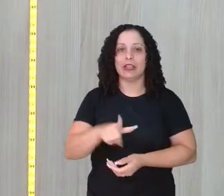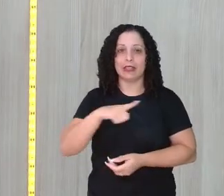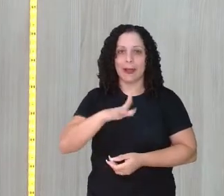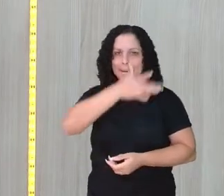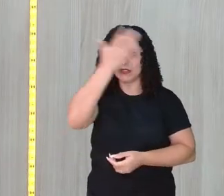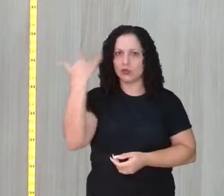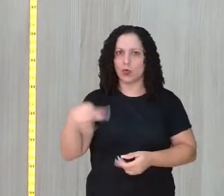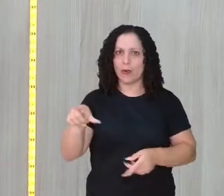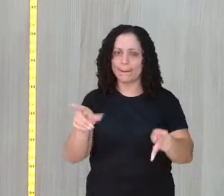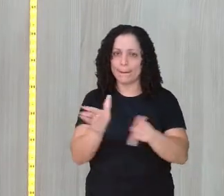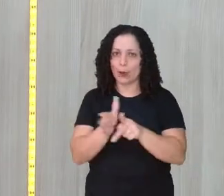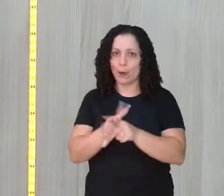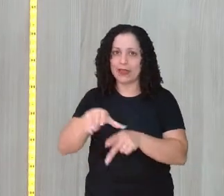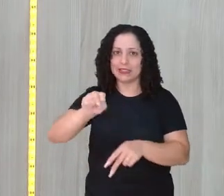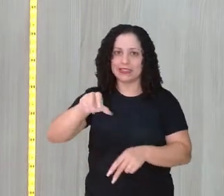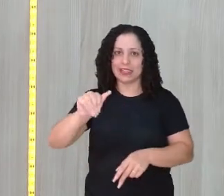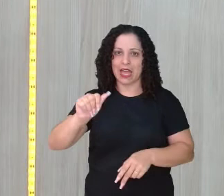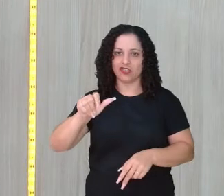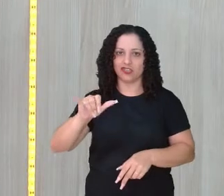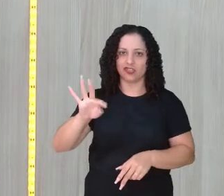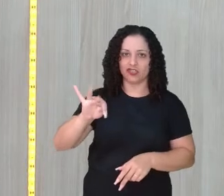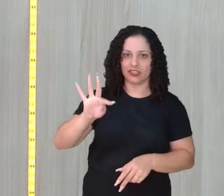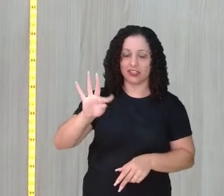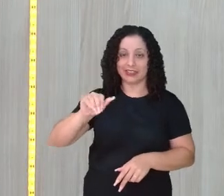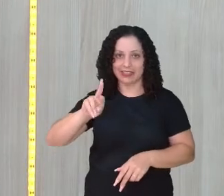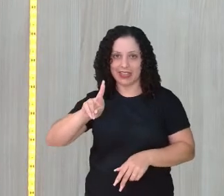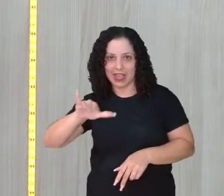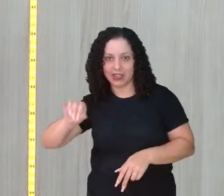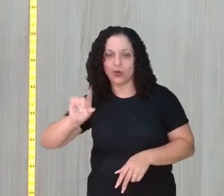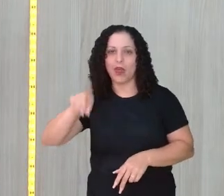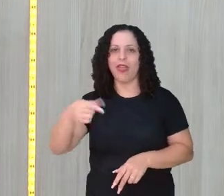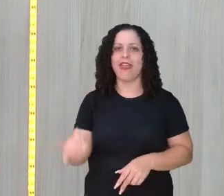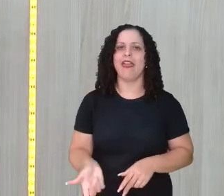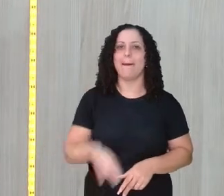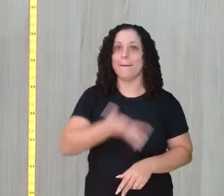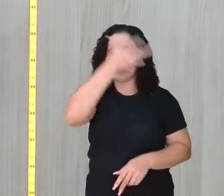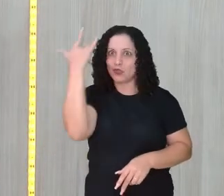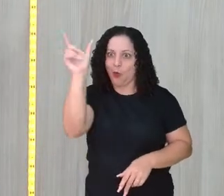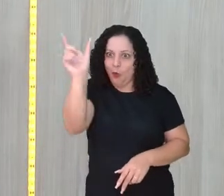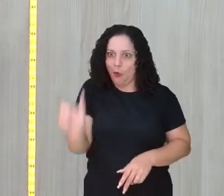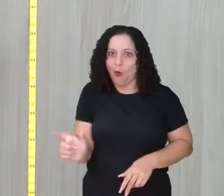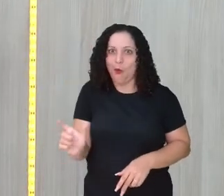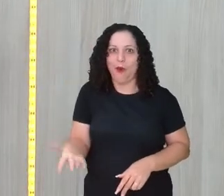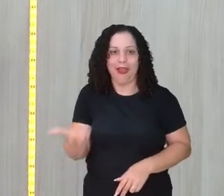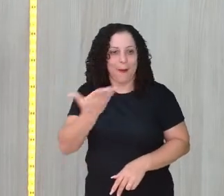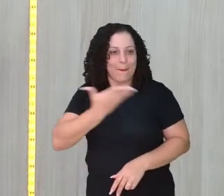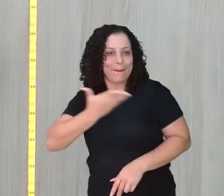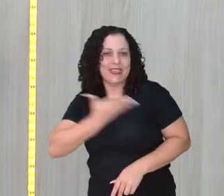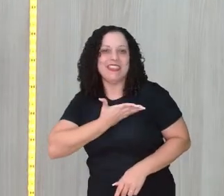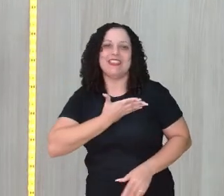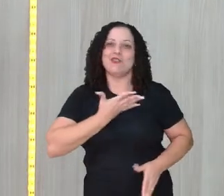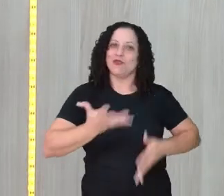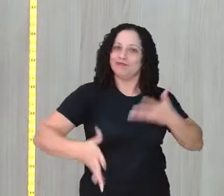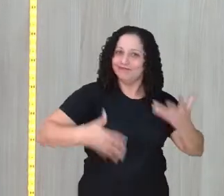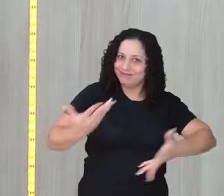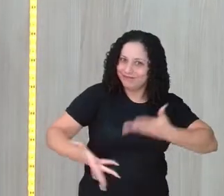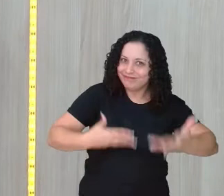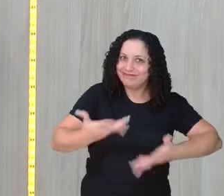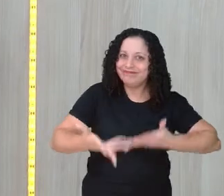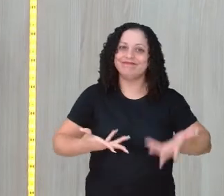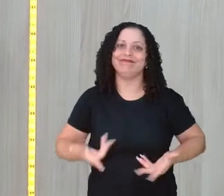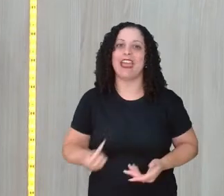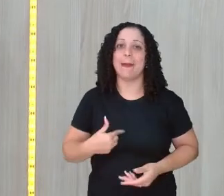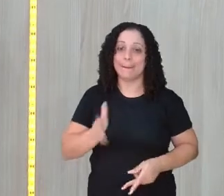sagitarianos são aventureiros, amigáveis. Eu tô aqui falando bem o quê? Do meu próprio signo, né?